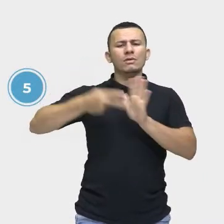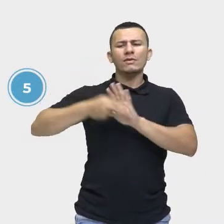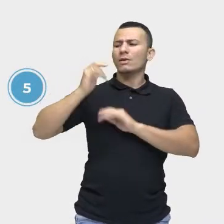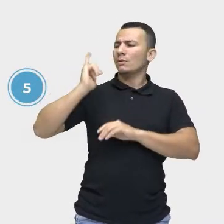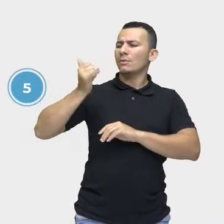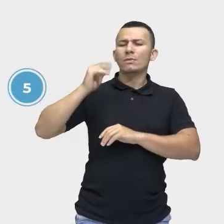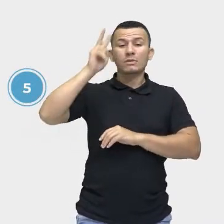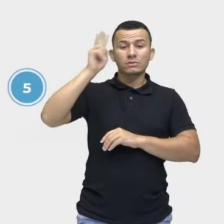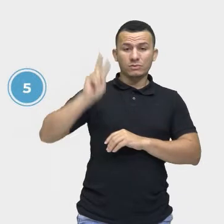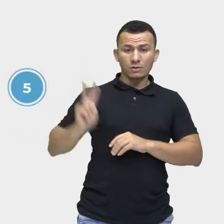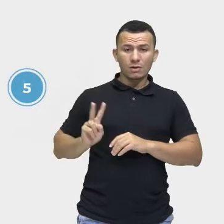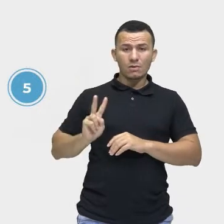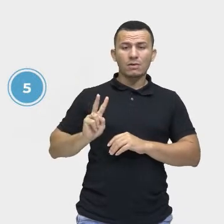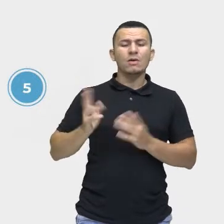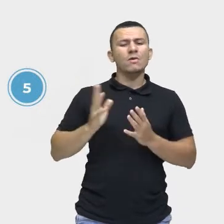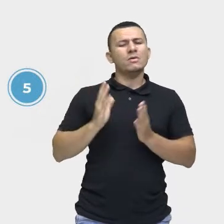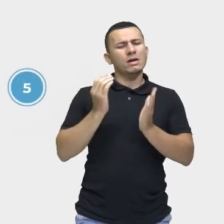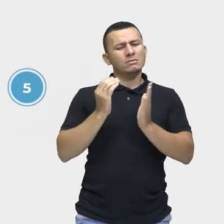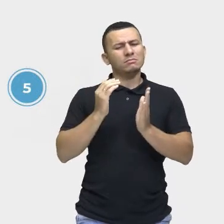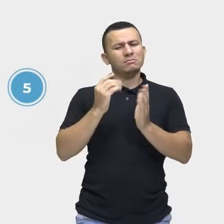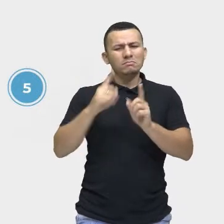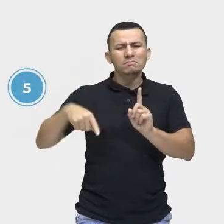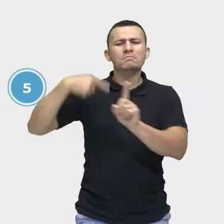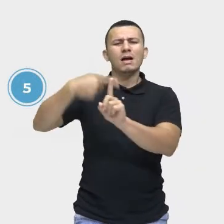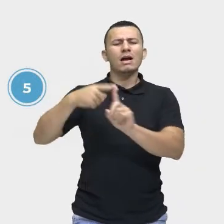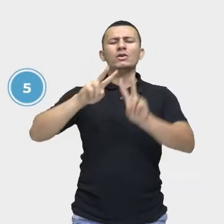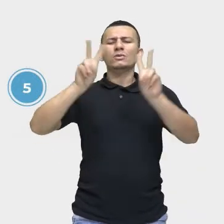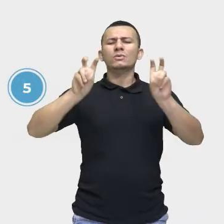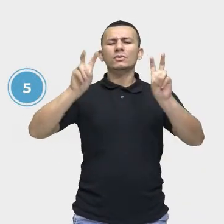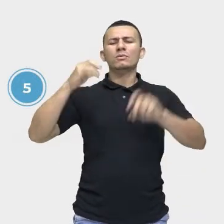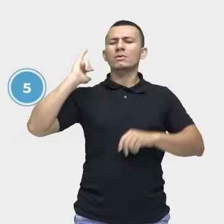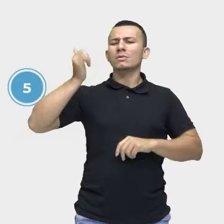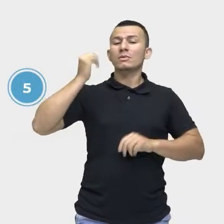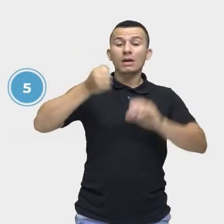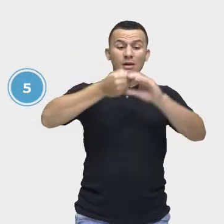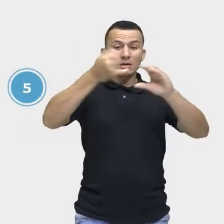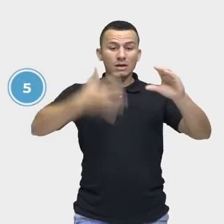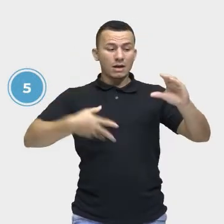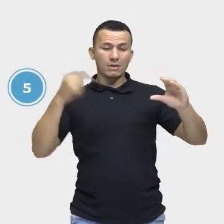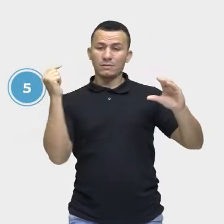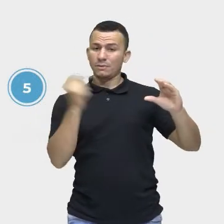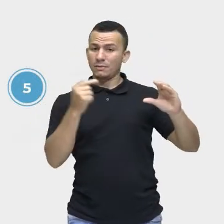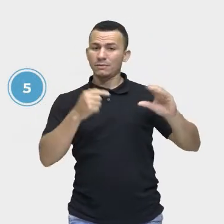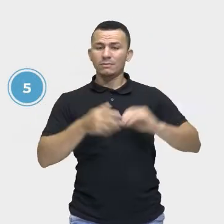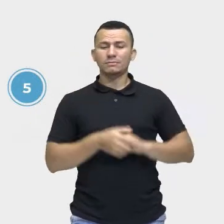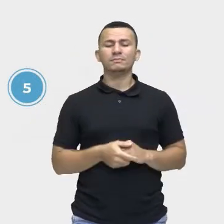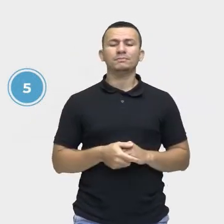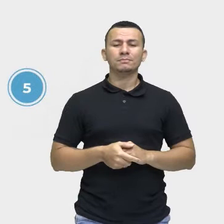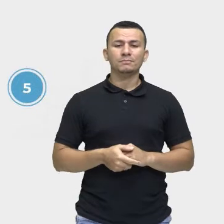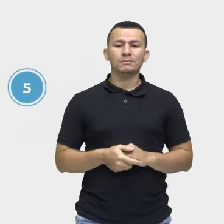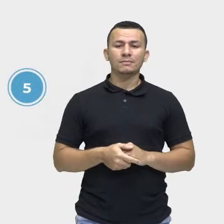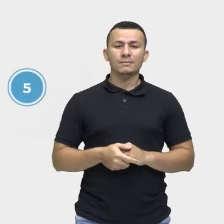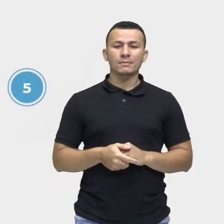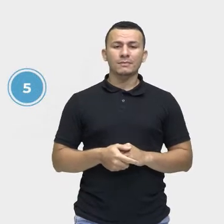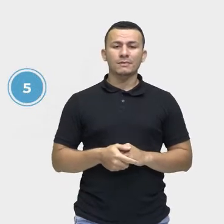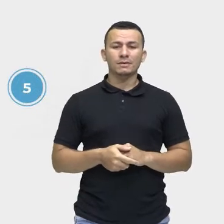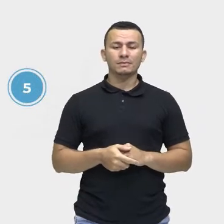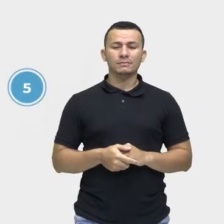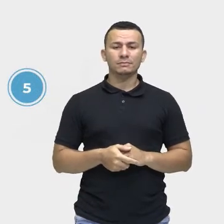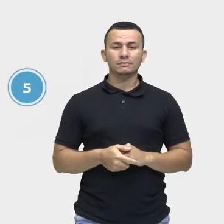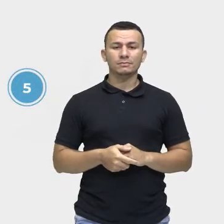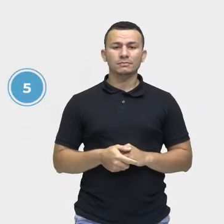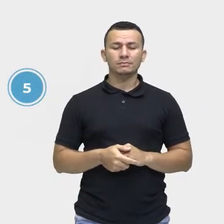agora nós queremos mais, queremos entender mais ainda das suas características. Vou deixar aqui